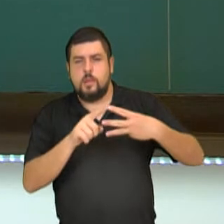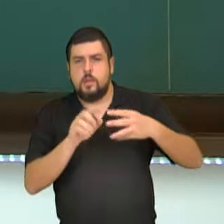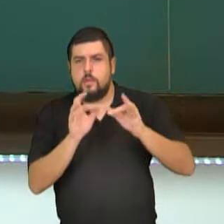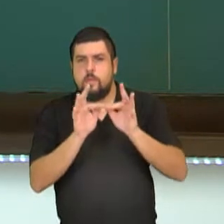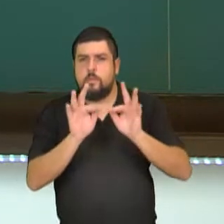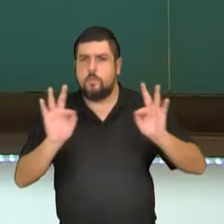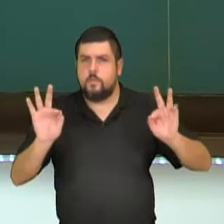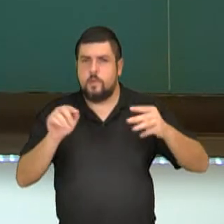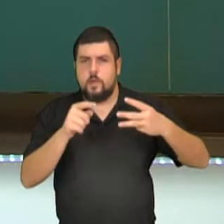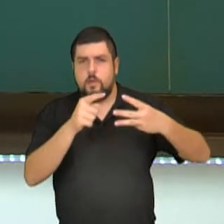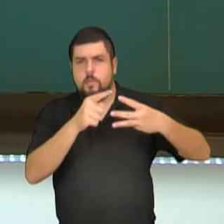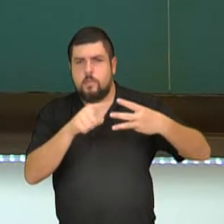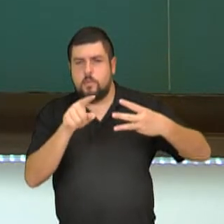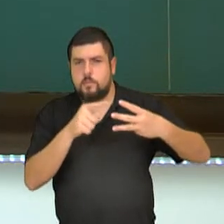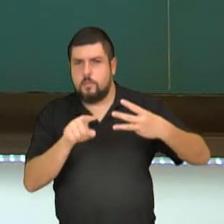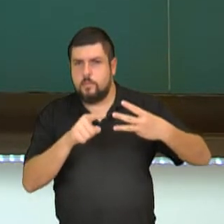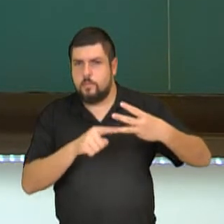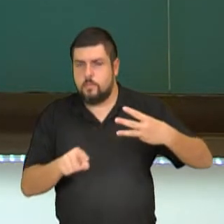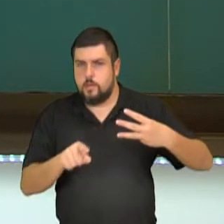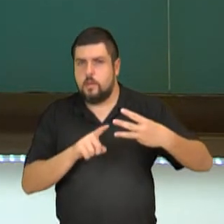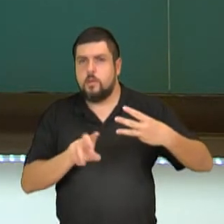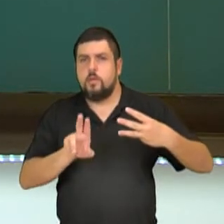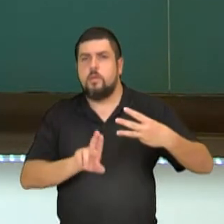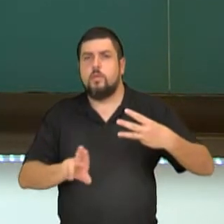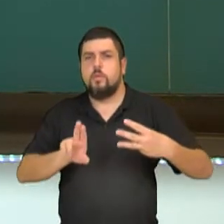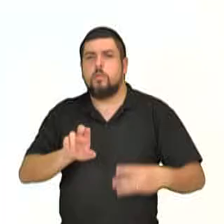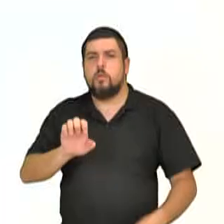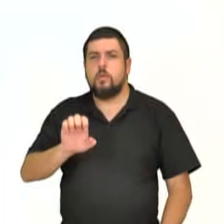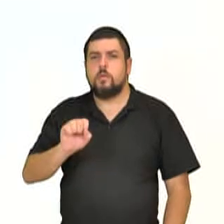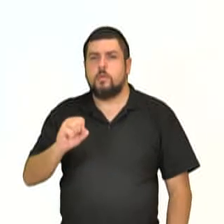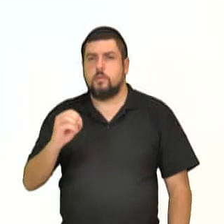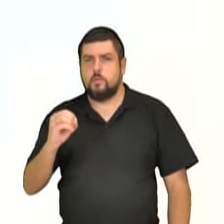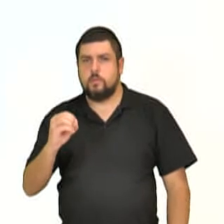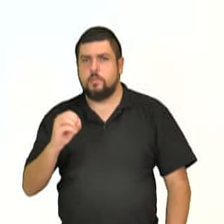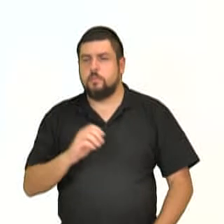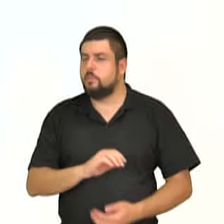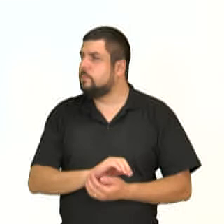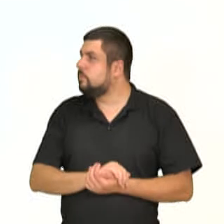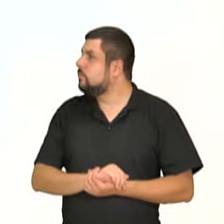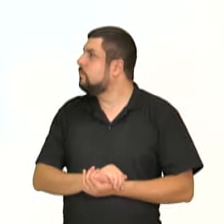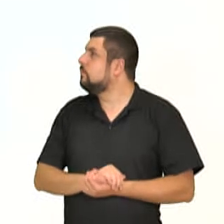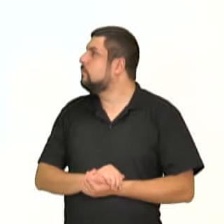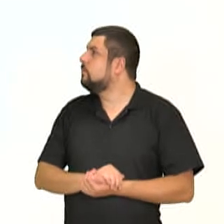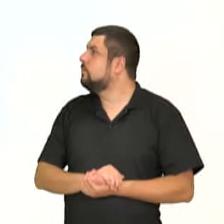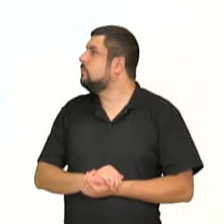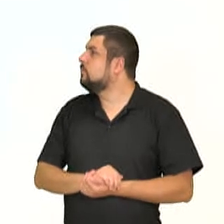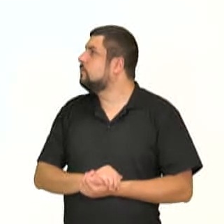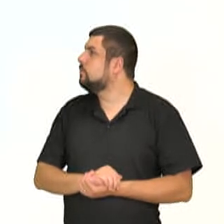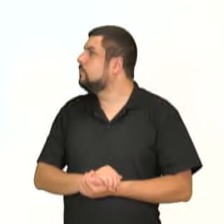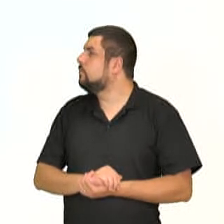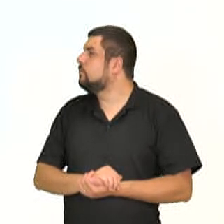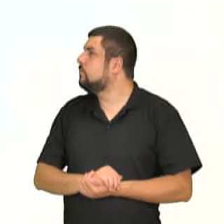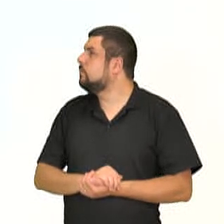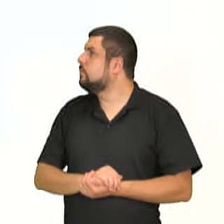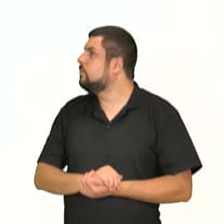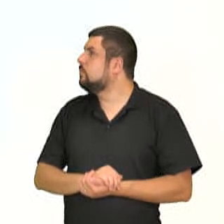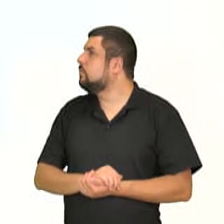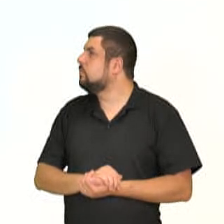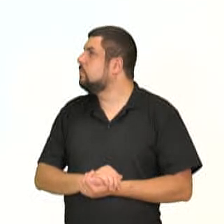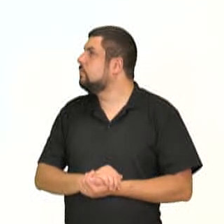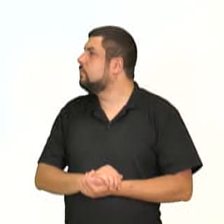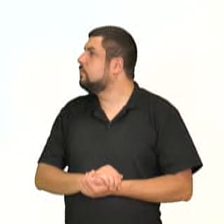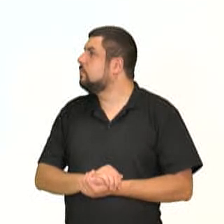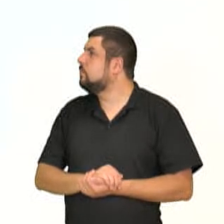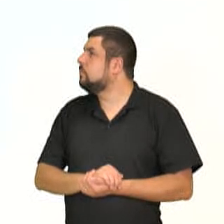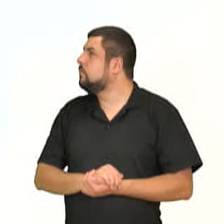aí, onde é utilizado o pronome eso. A ver, me voy a trasladar de ciudad. E eso?